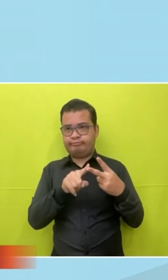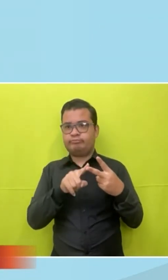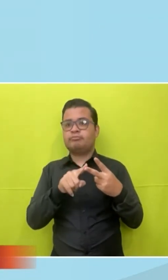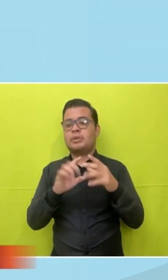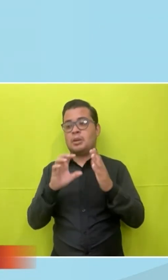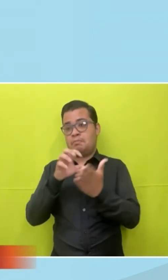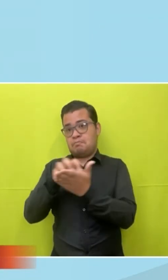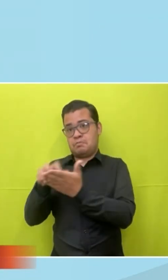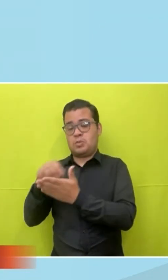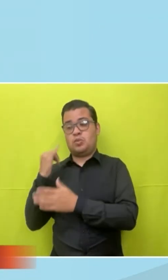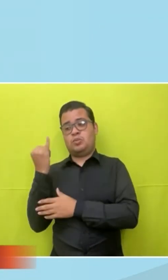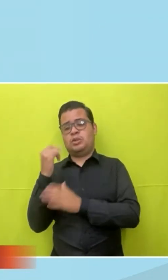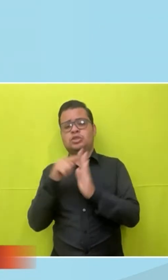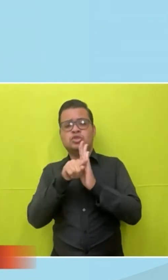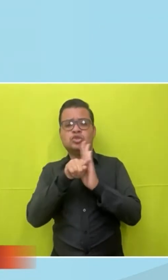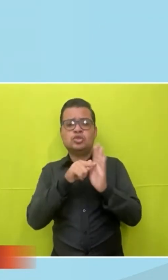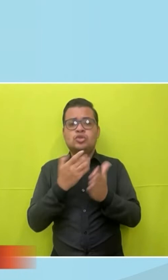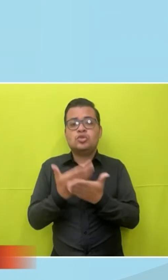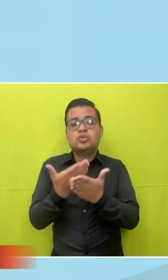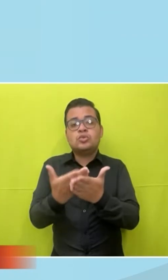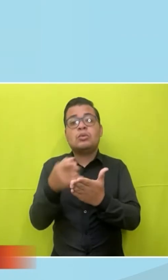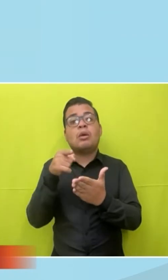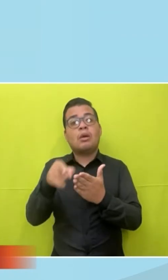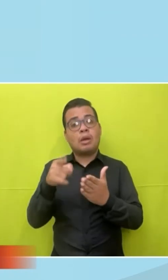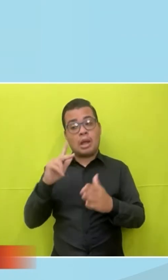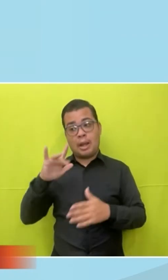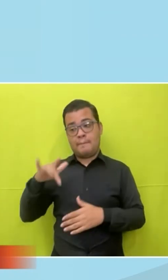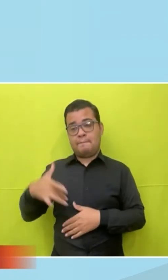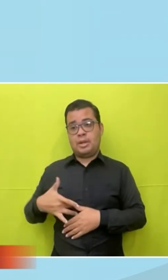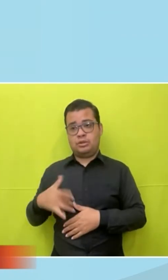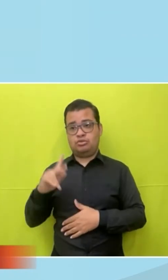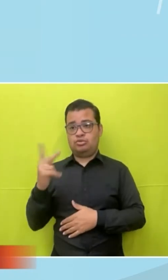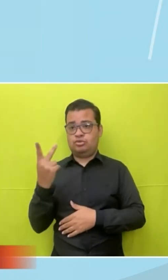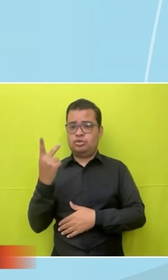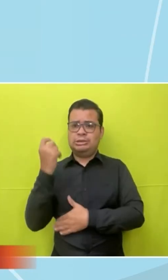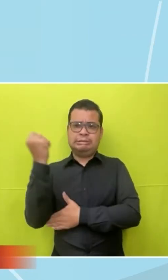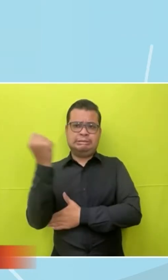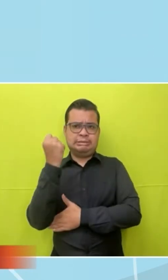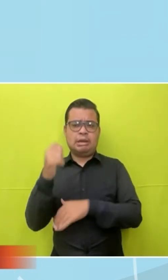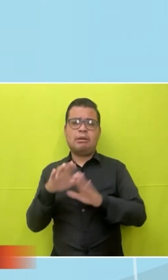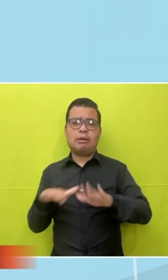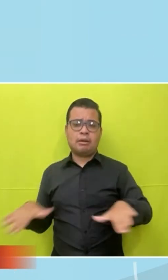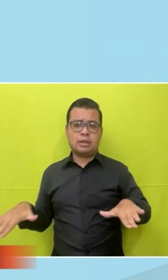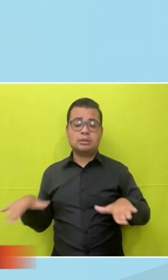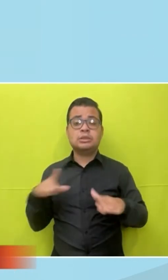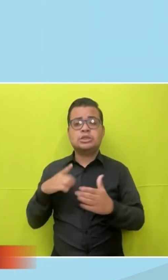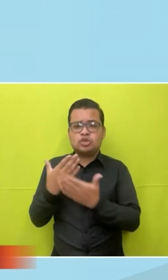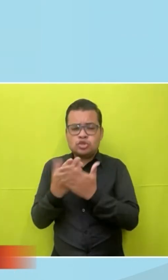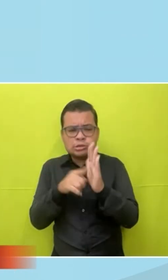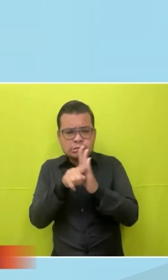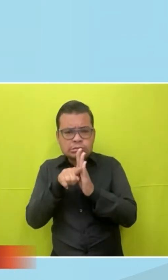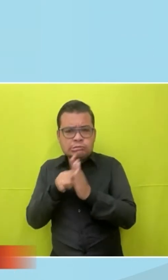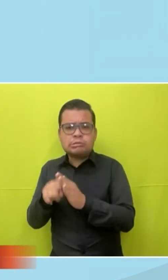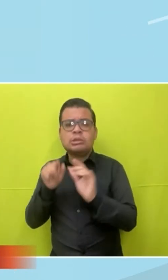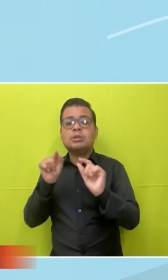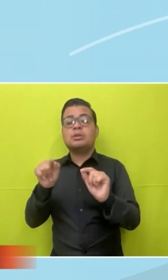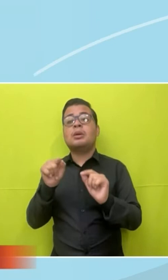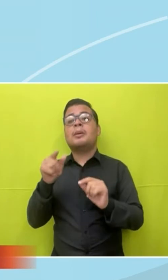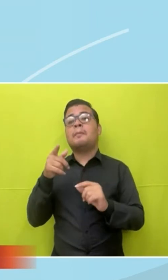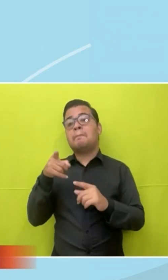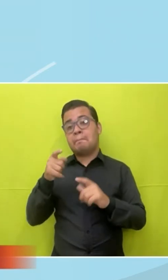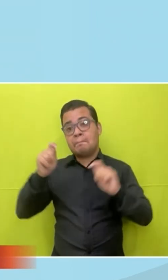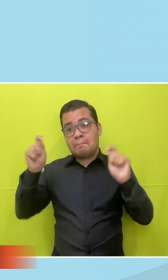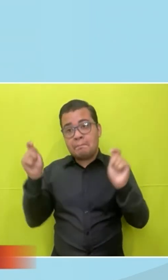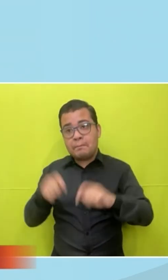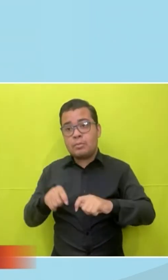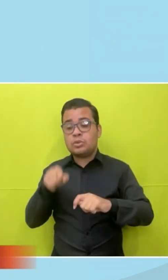estudando essa hepatite aguda em crianças. E esse estudo tem reforçado uma teoria de que uma infecção prévia, uma